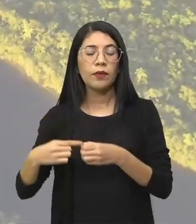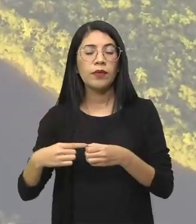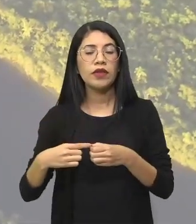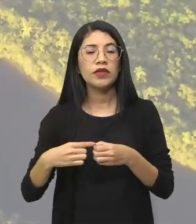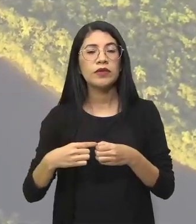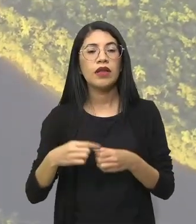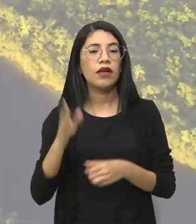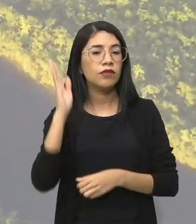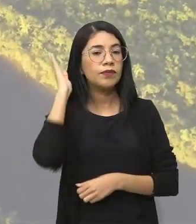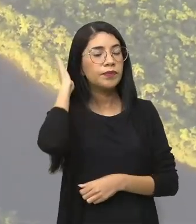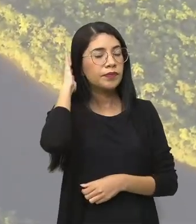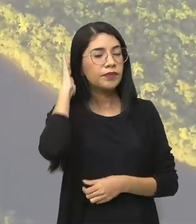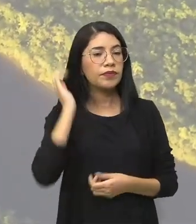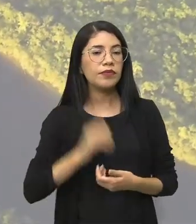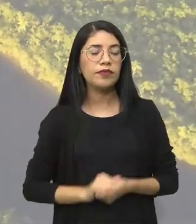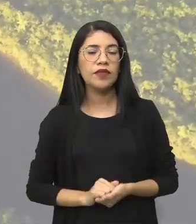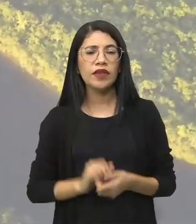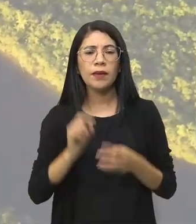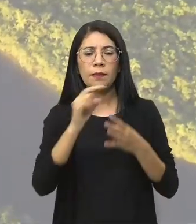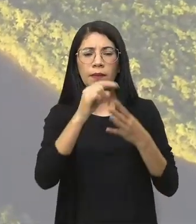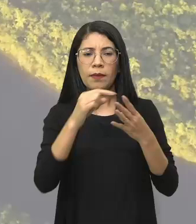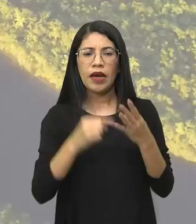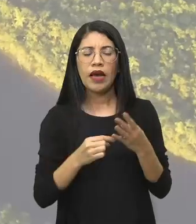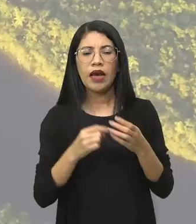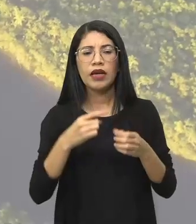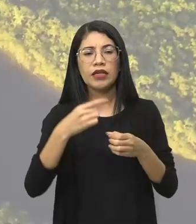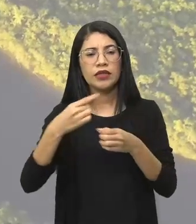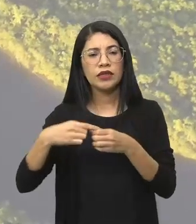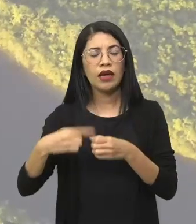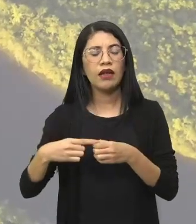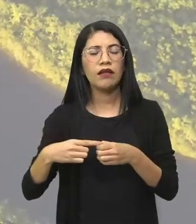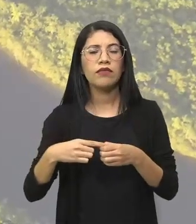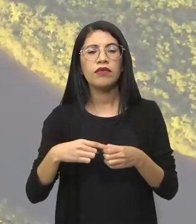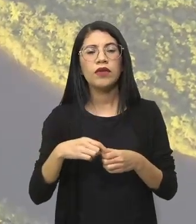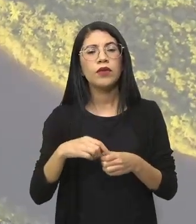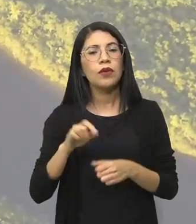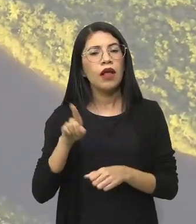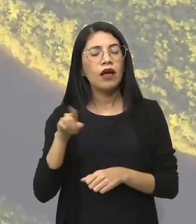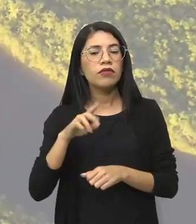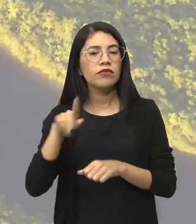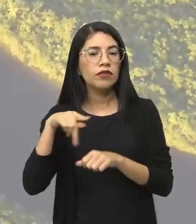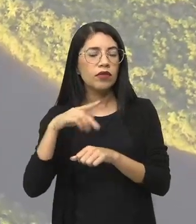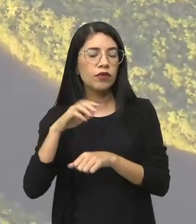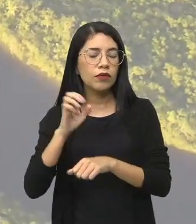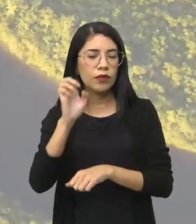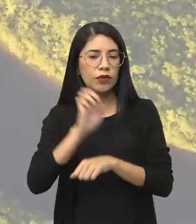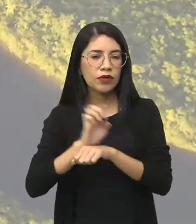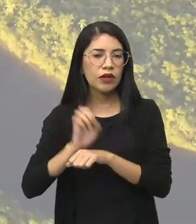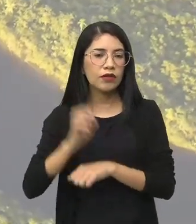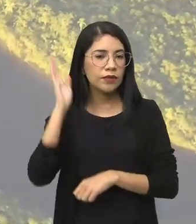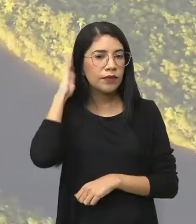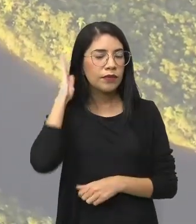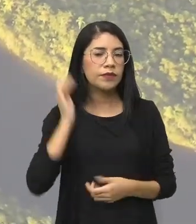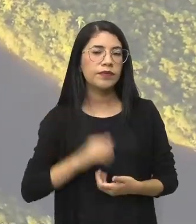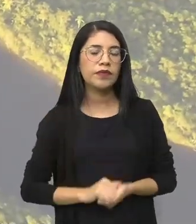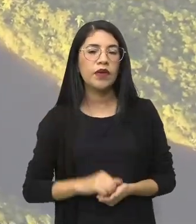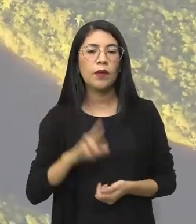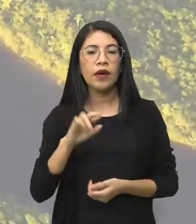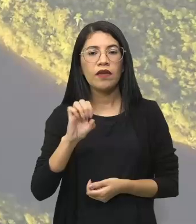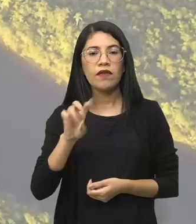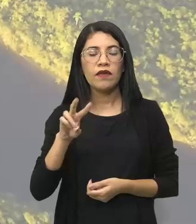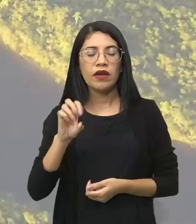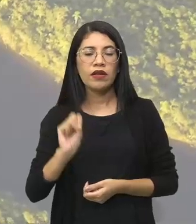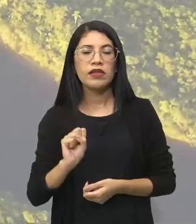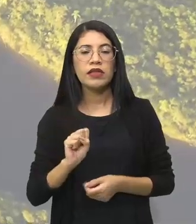do Pará: Ananindeua, Benevides, Marituba e Santa Isabel do Pará. O Revis Metrópole da Amazônia